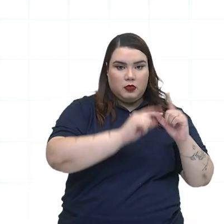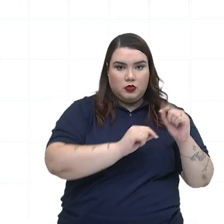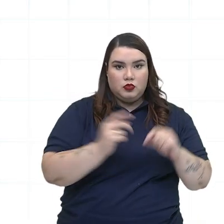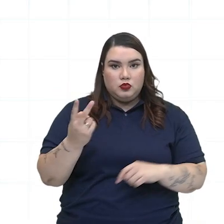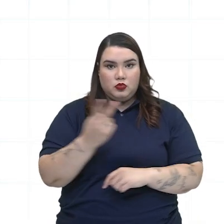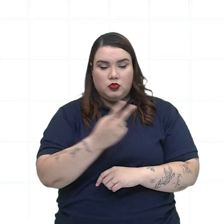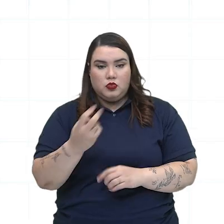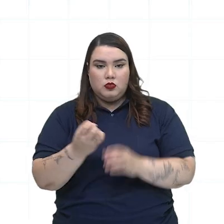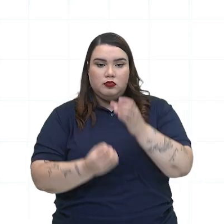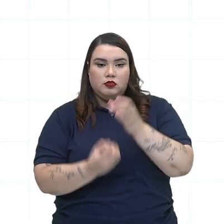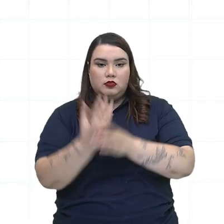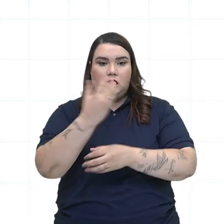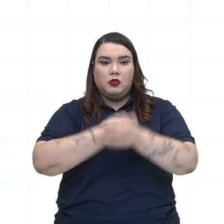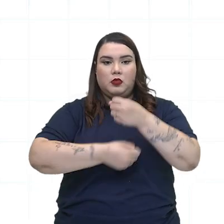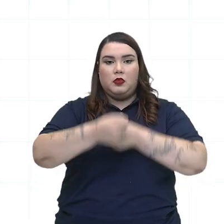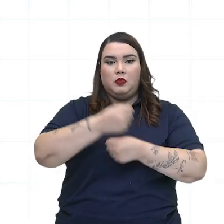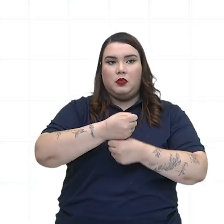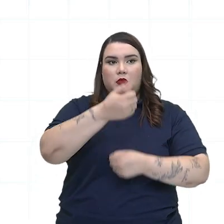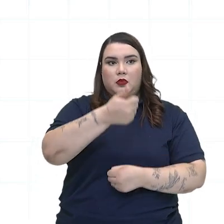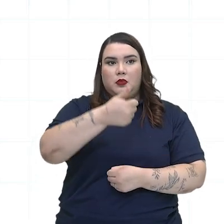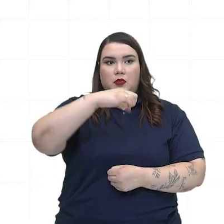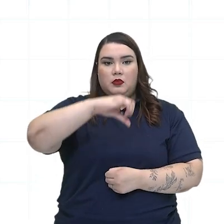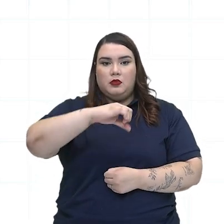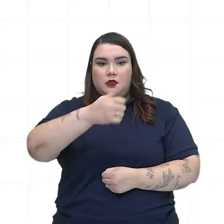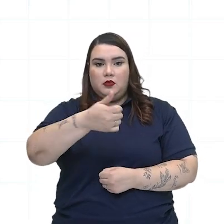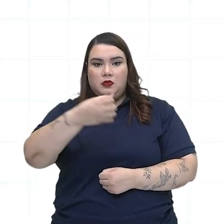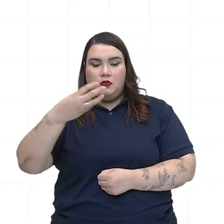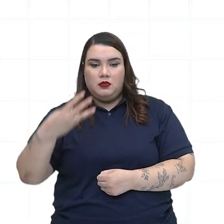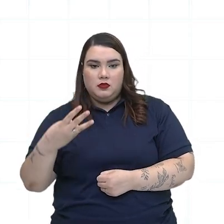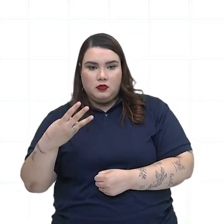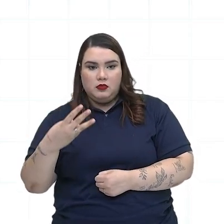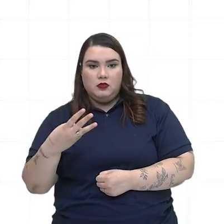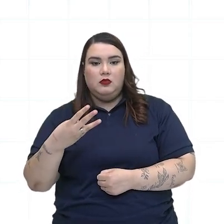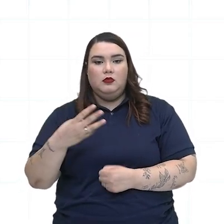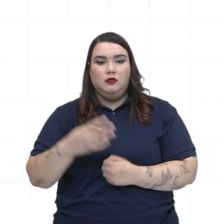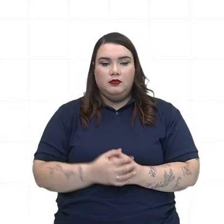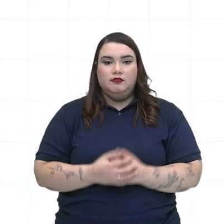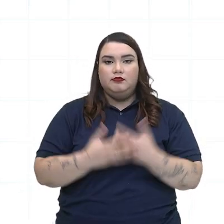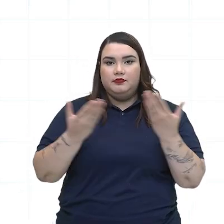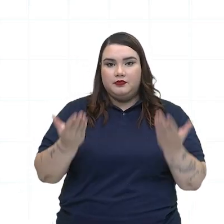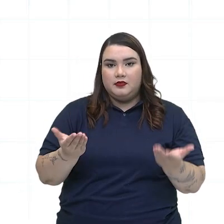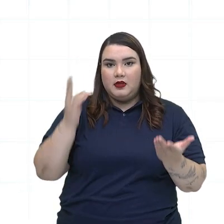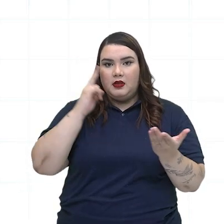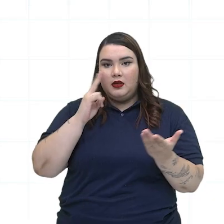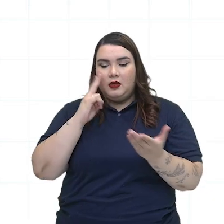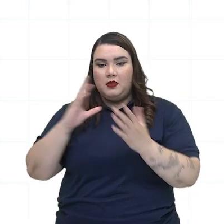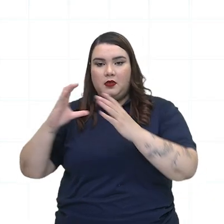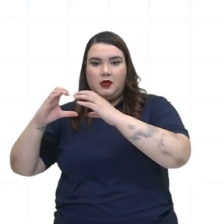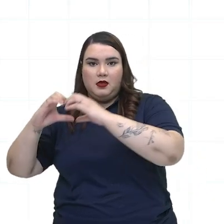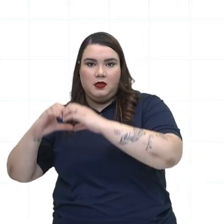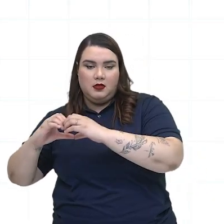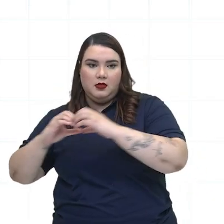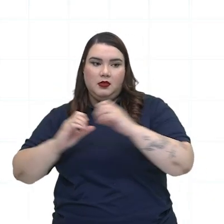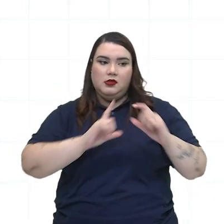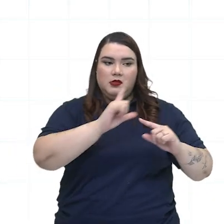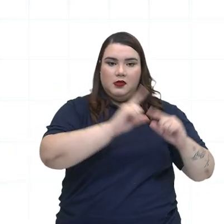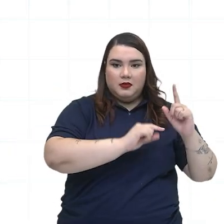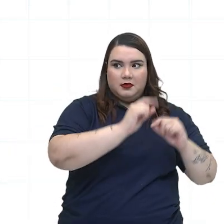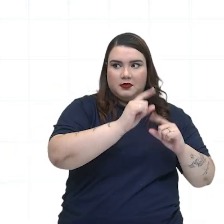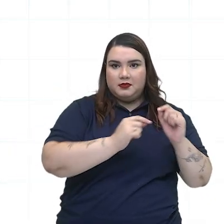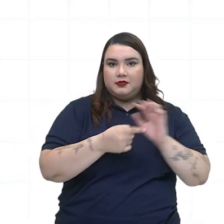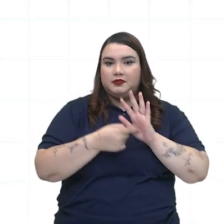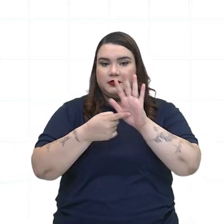1913, tá certo? De um lado, mais uma vez, falei para vocês sobre o Garantido e falei também sobre o Caprichoso. Vamos